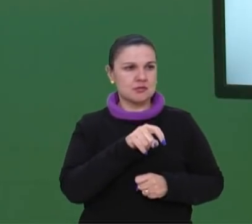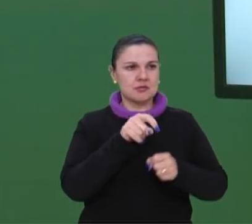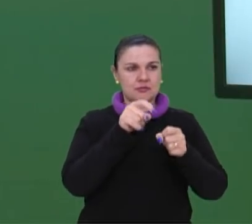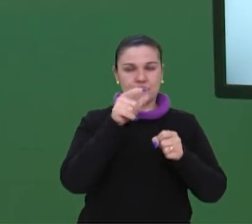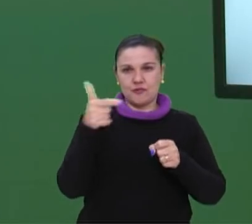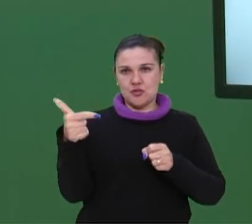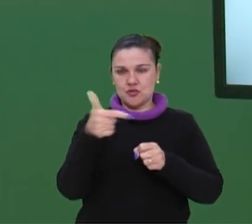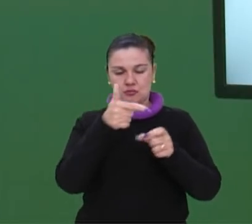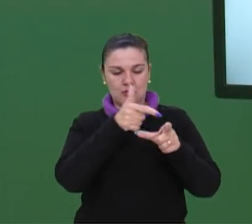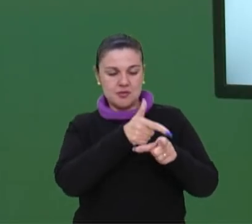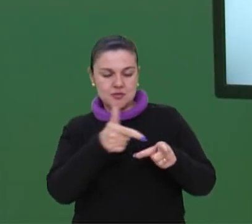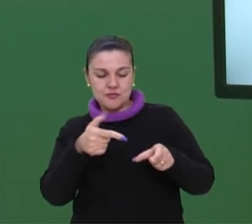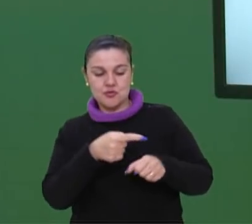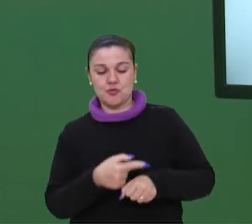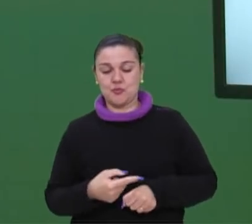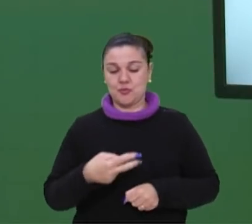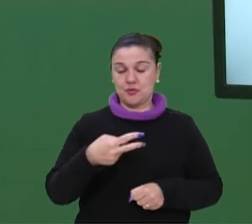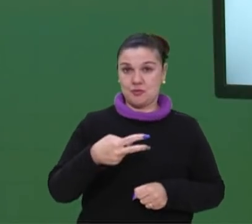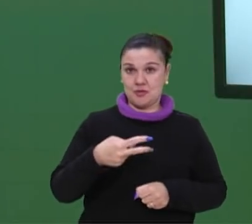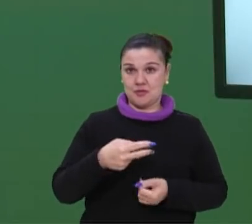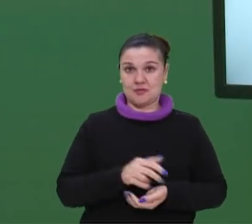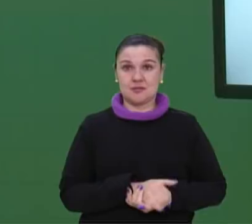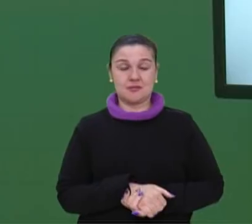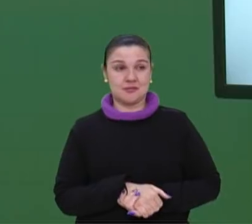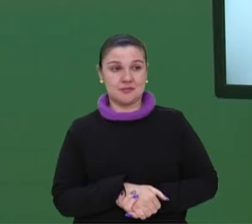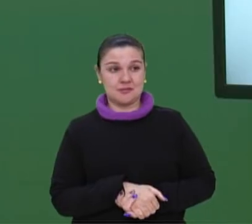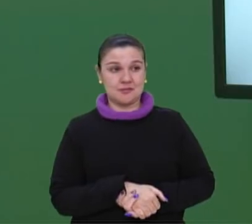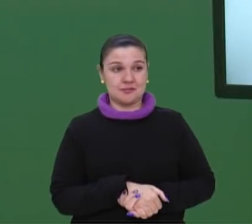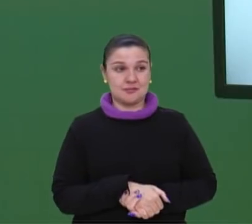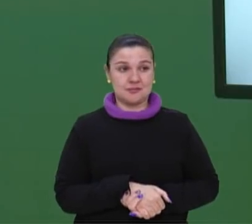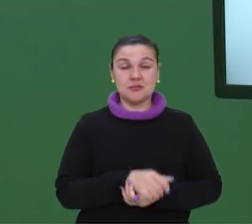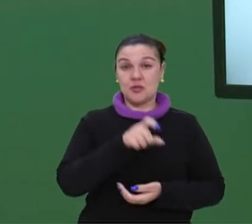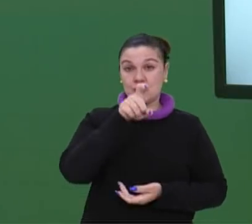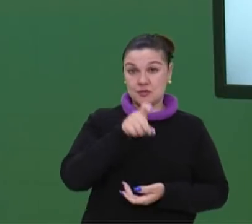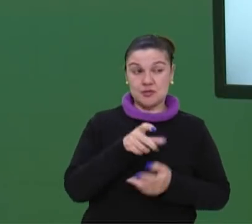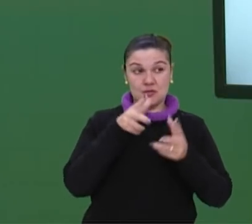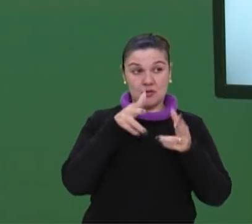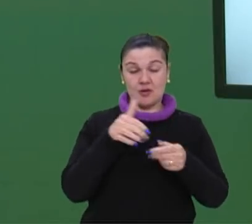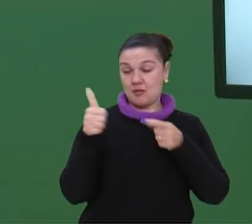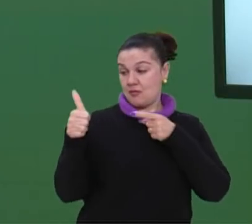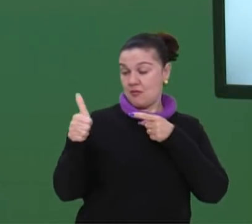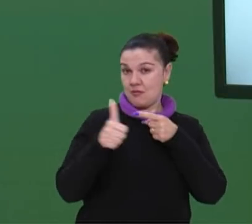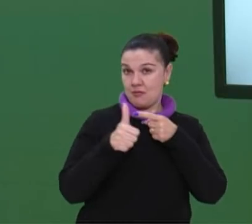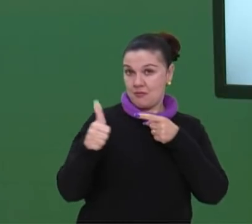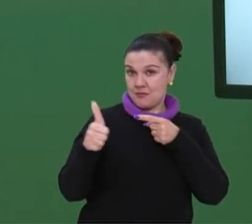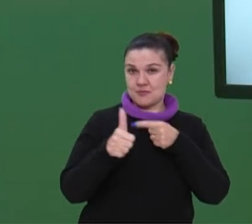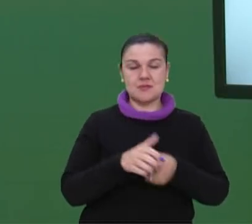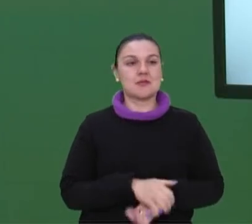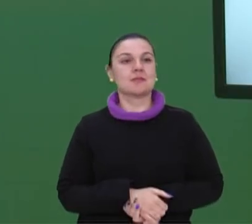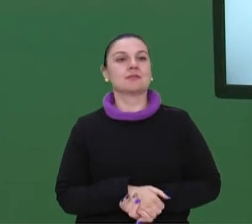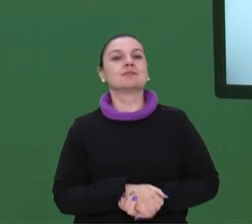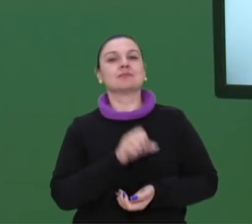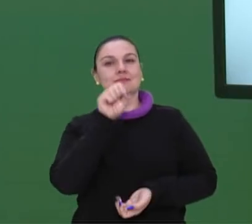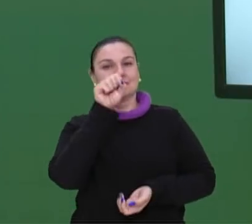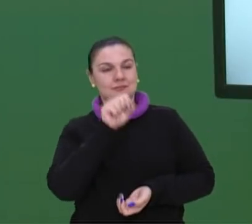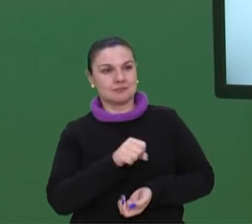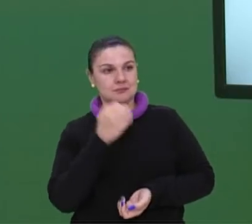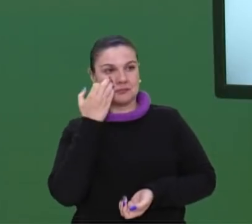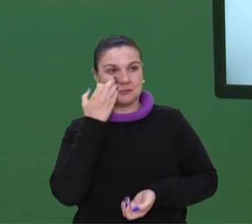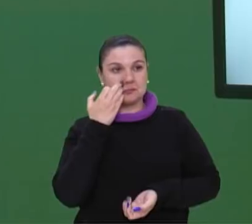vai ser 22 graus divididos por 2. Então, x vai ser igual a 11